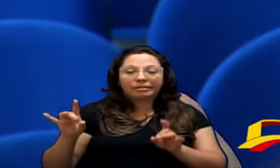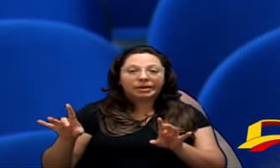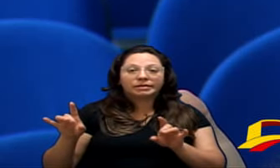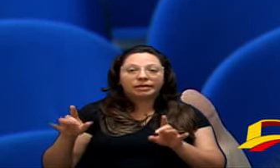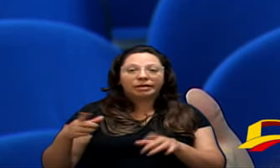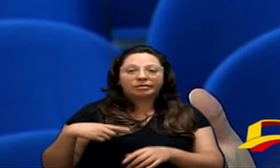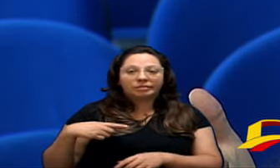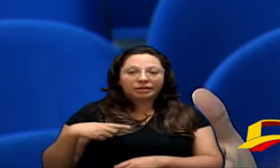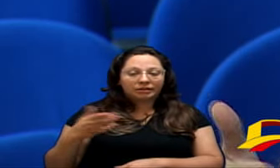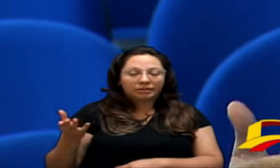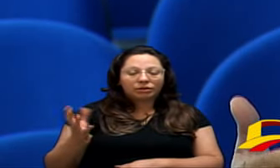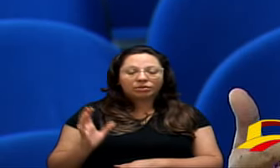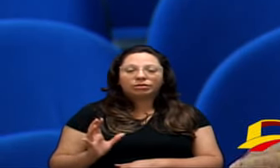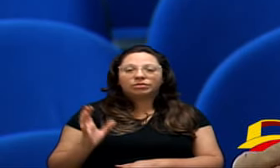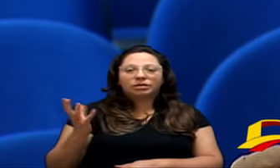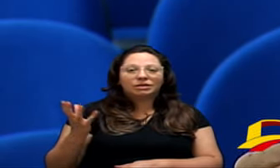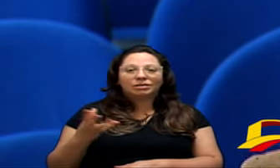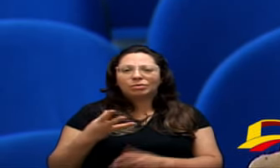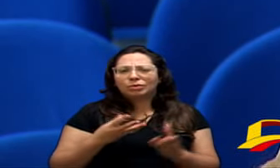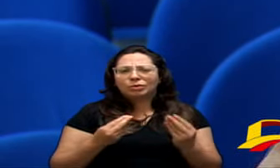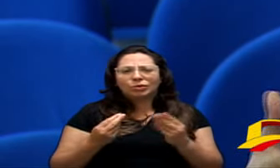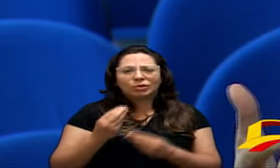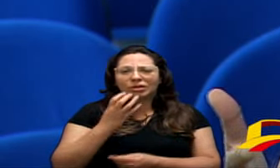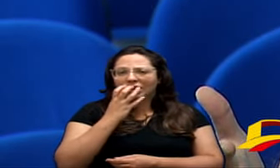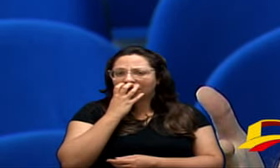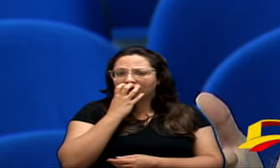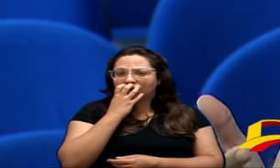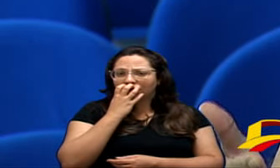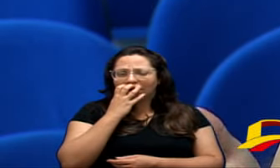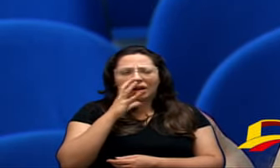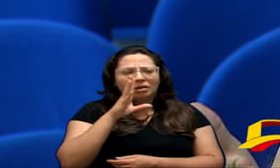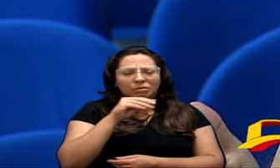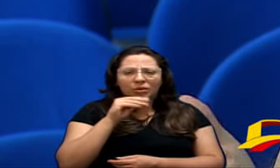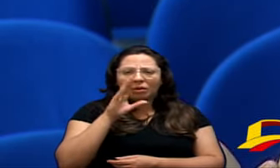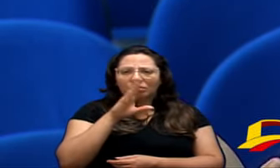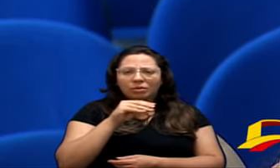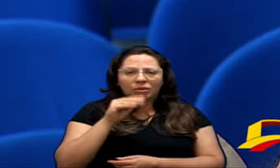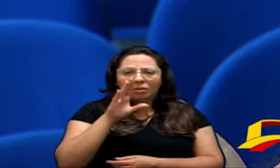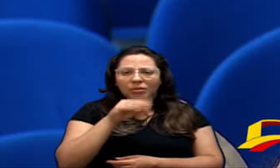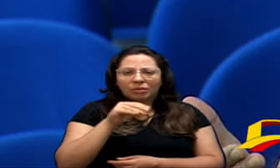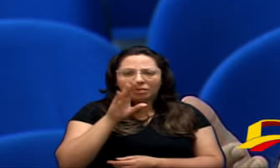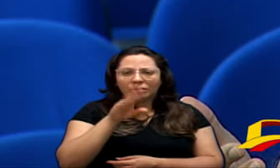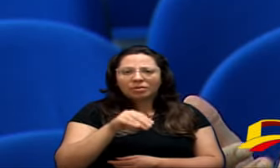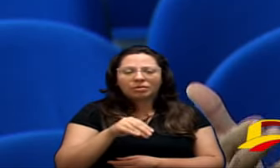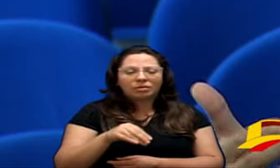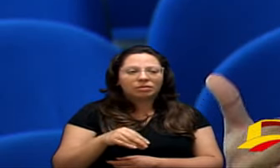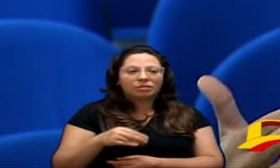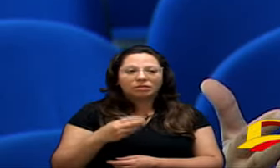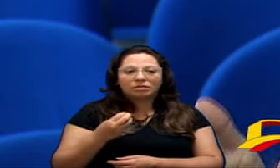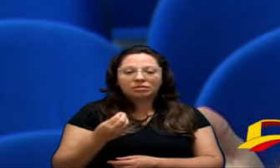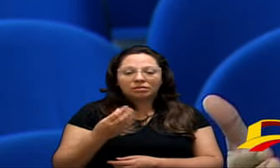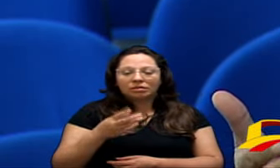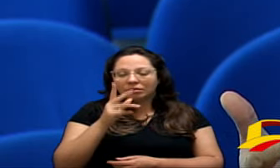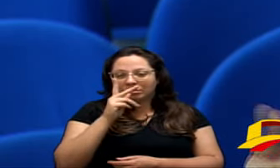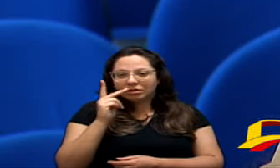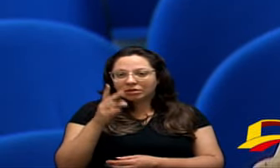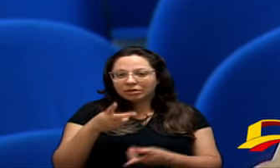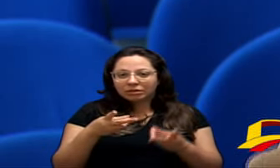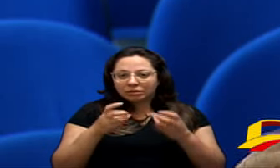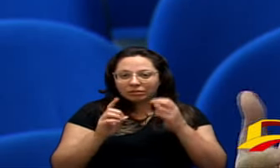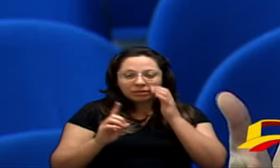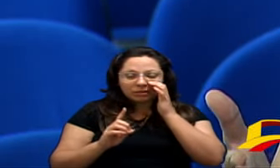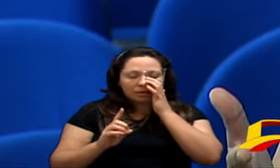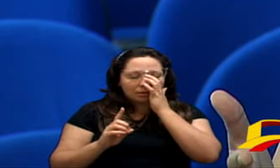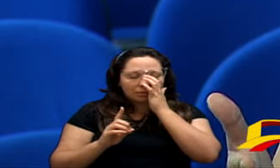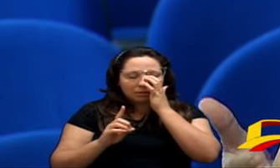aspecto n como tem cachorrinho que gosta de latir lá caramba será que as pessoas não percebem que o